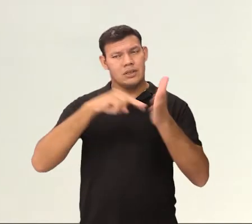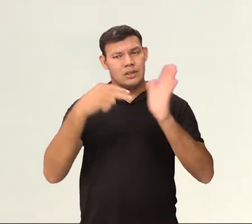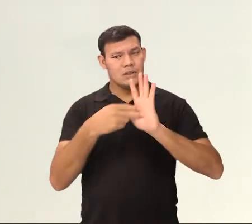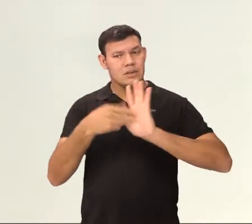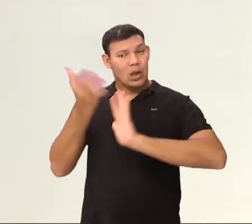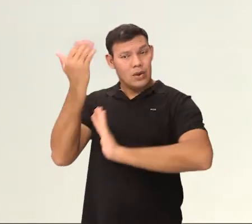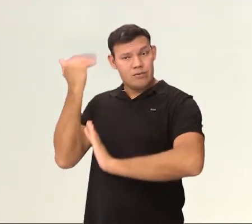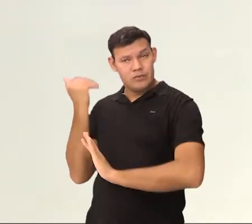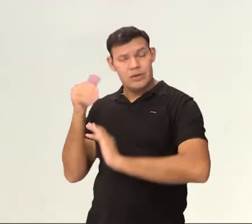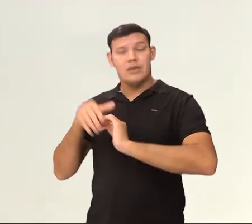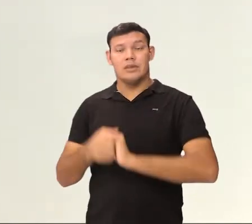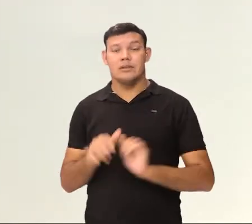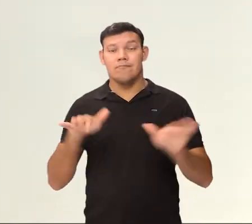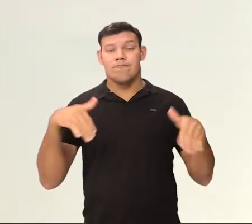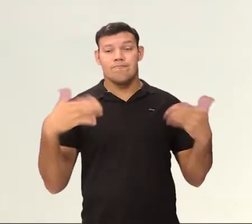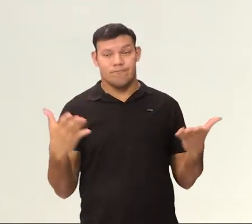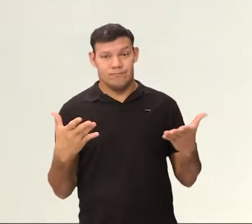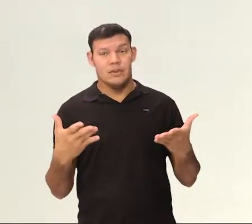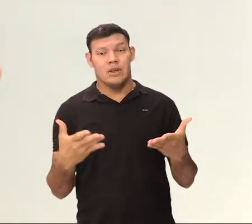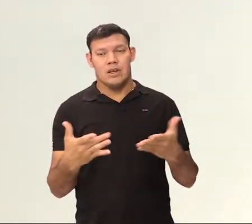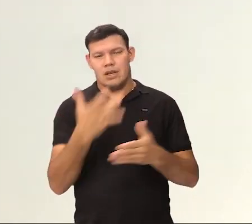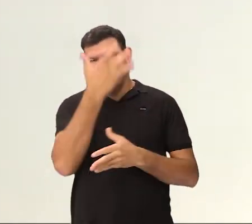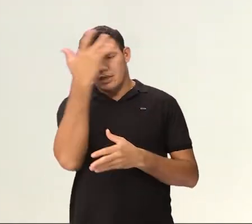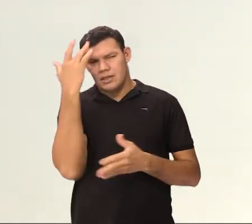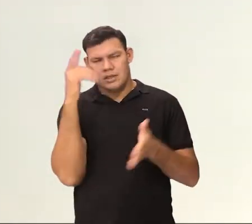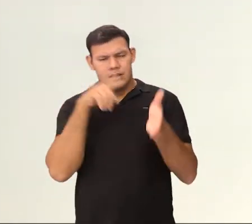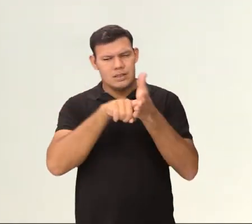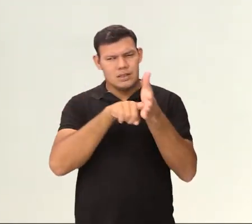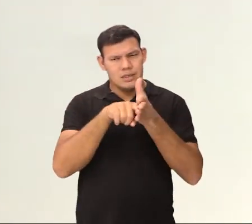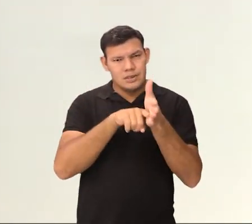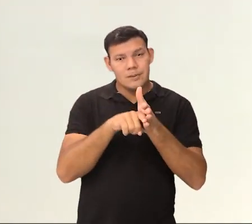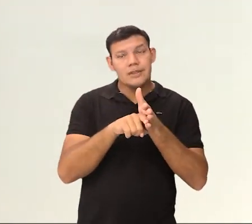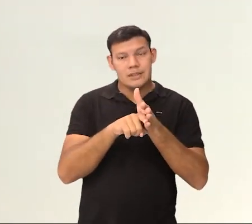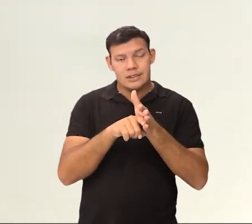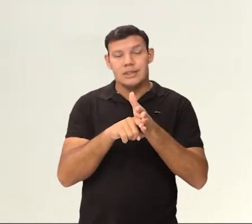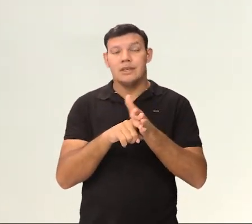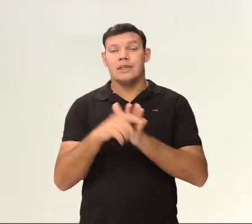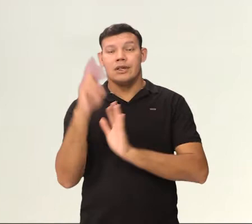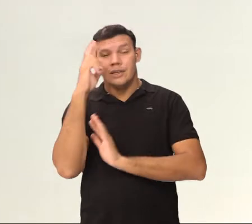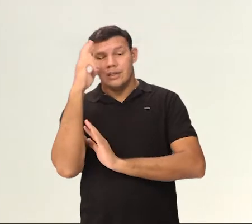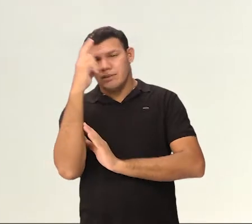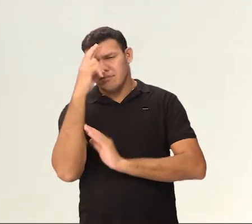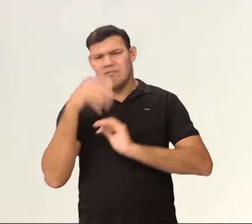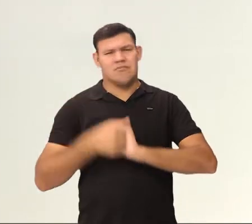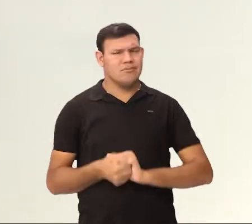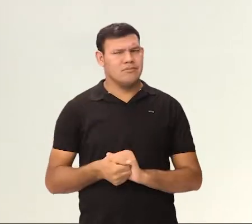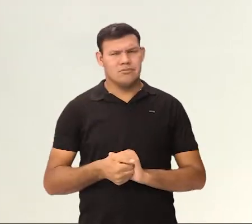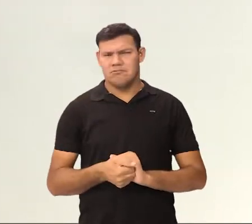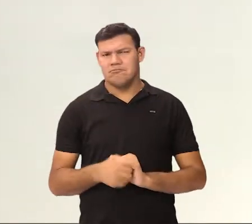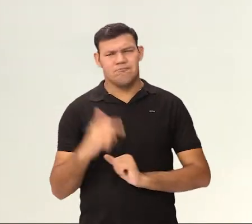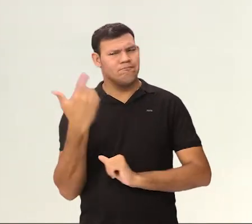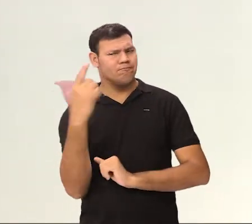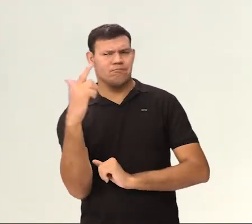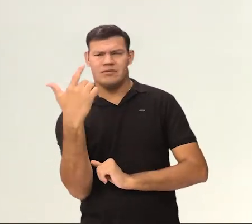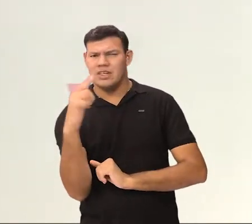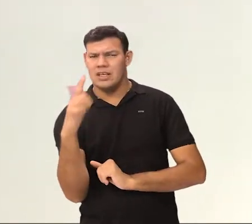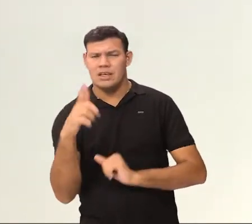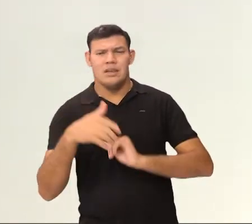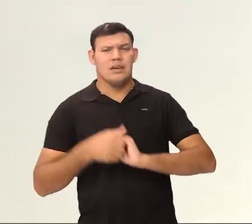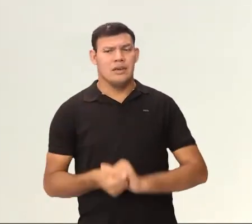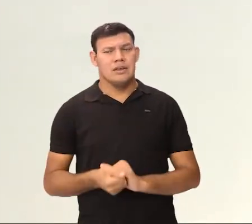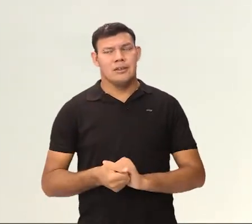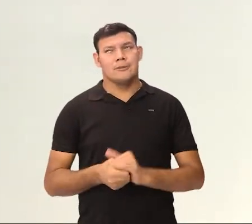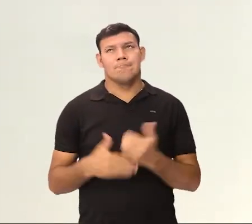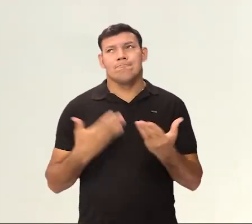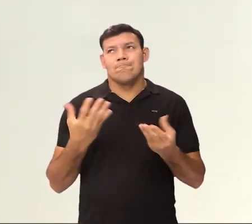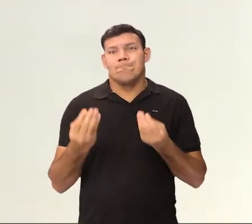Então, a história e o ofício de historiador, que é quem pratica a história, não está não está, como